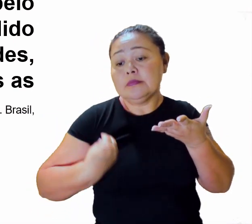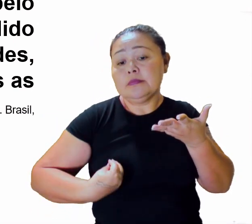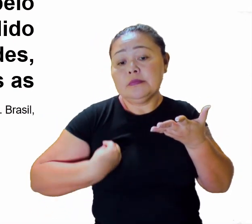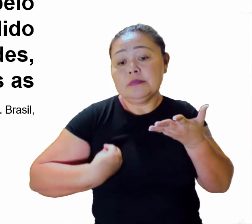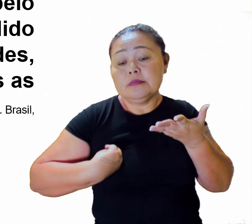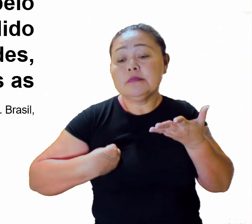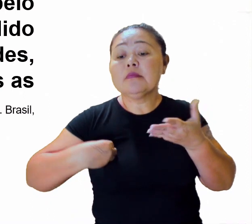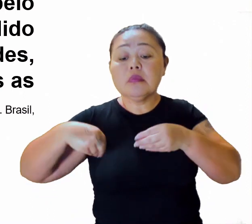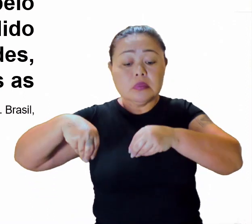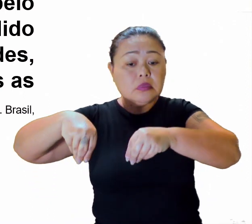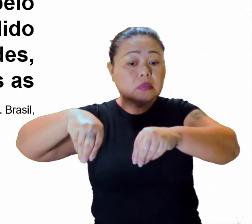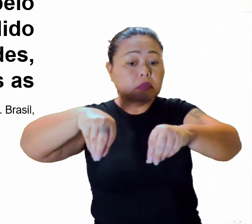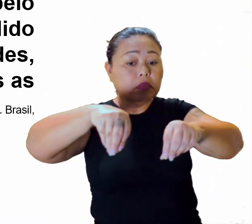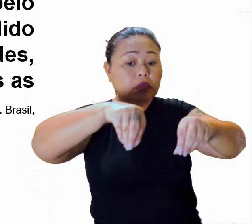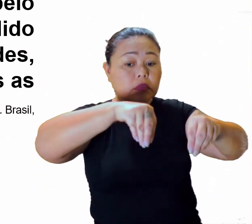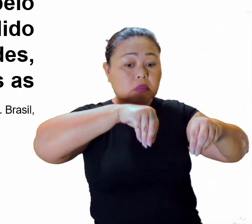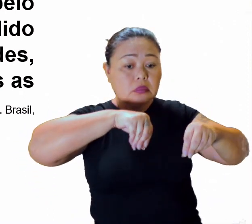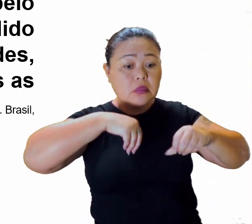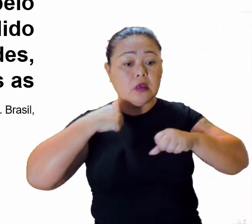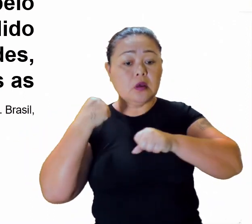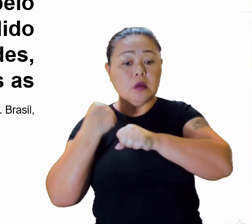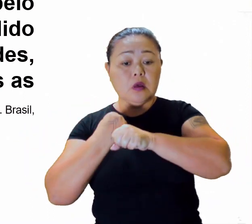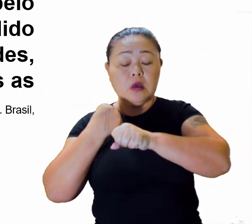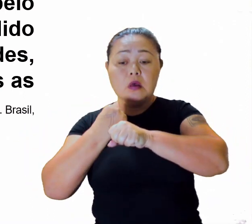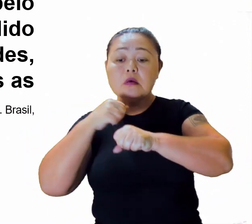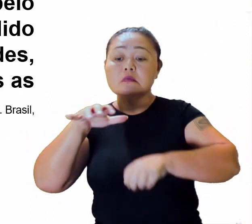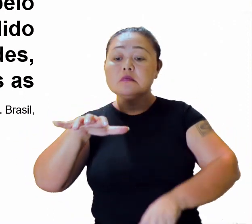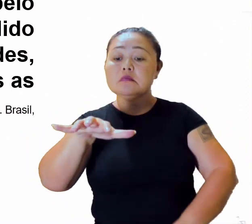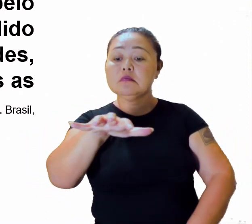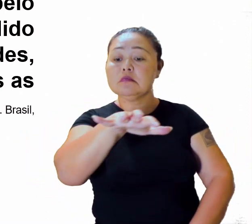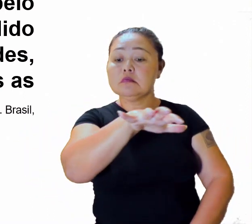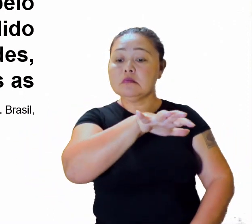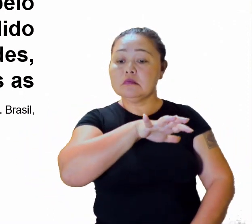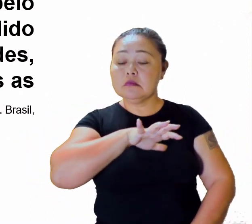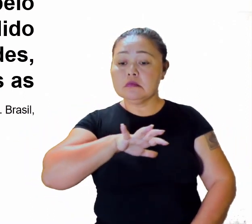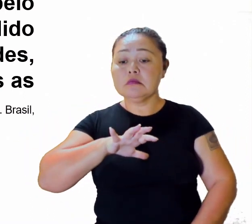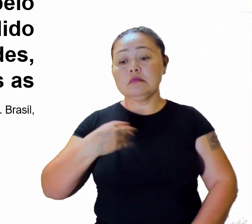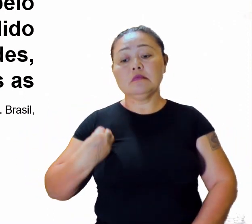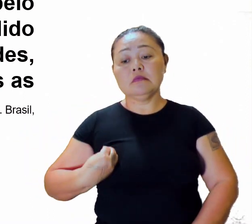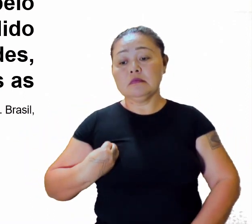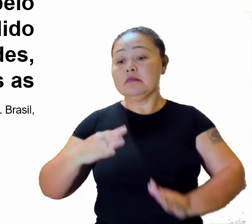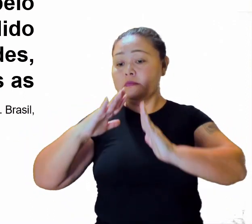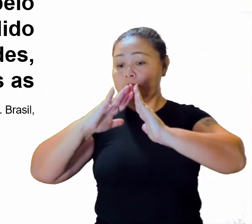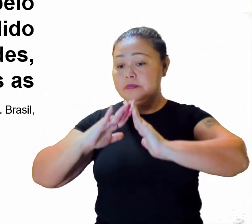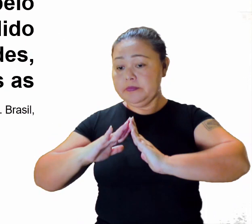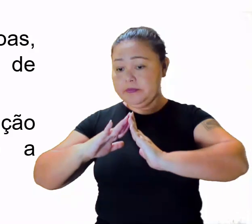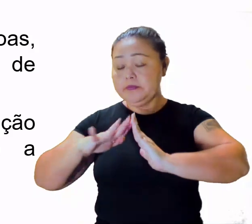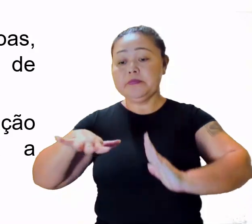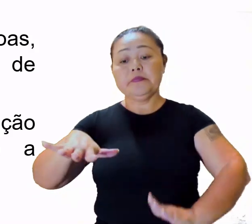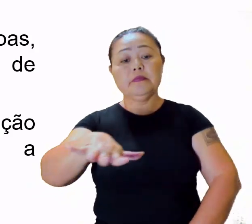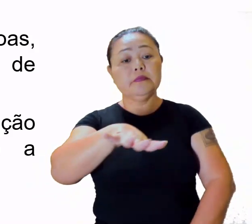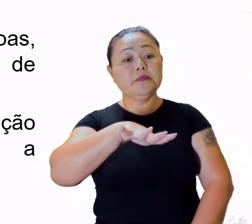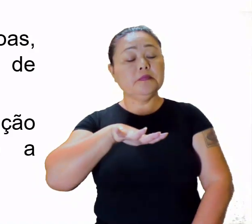território foi ocupado e foram construídas as condições para viver nesse espaço.